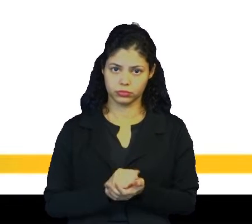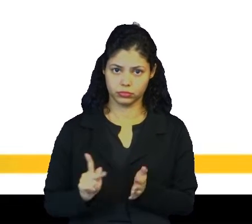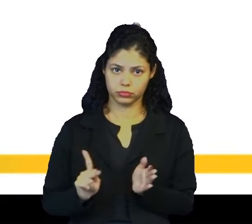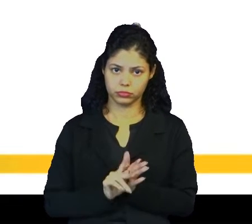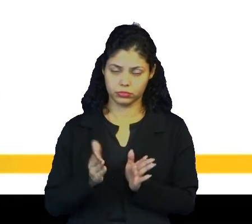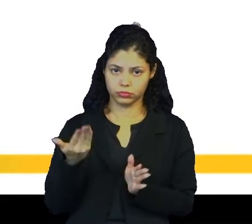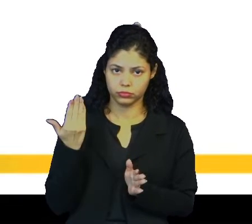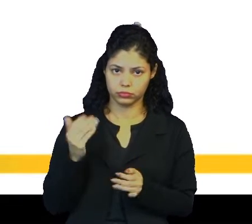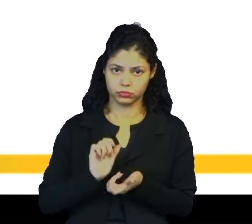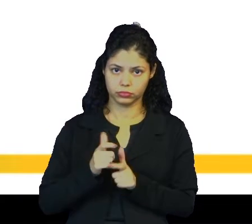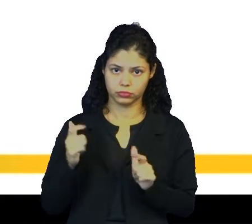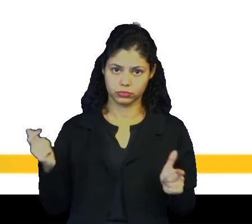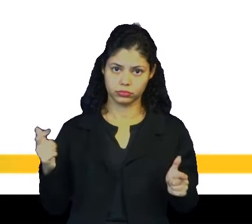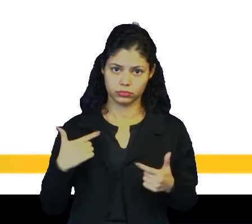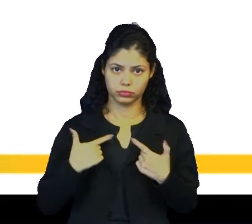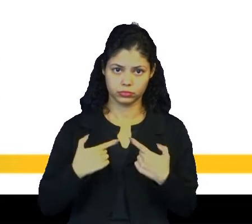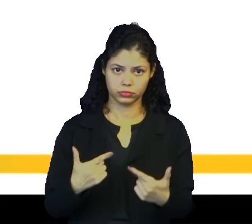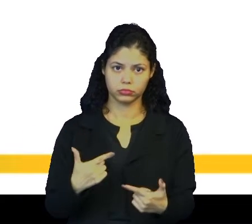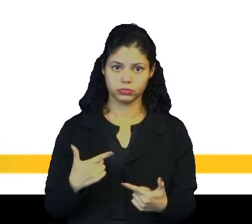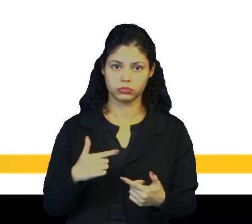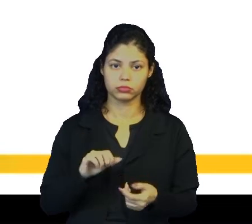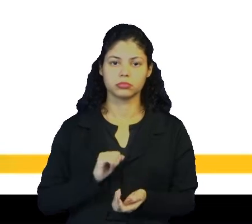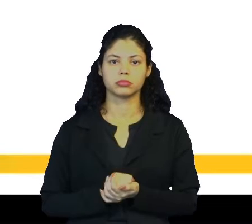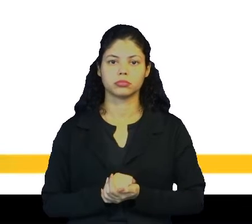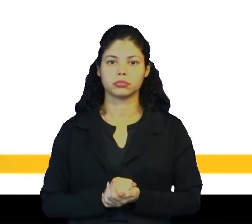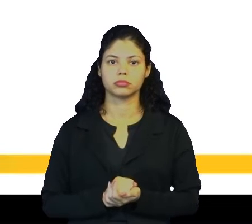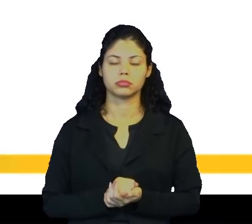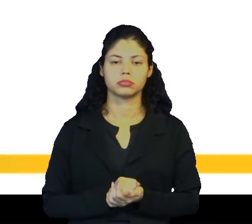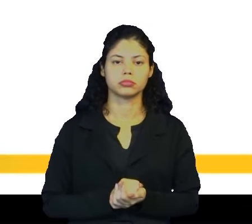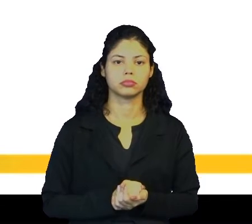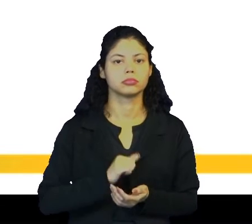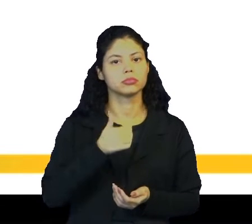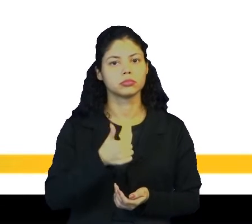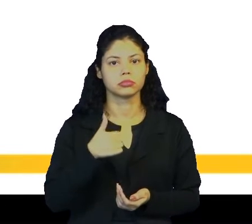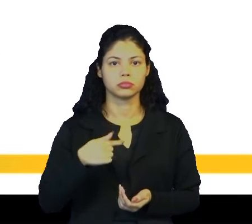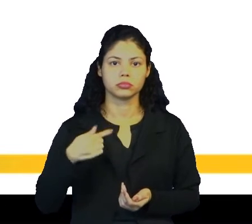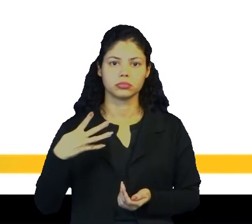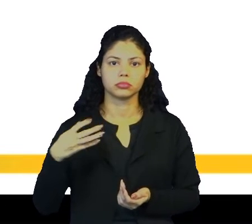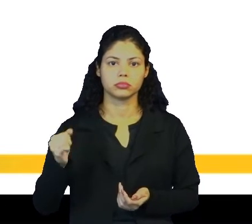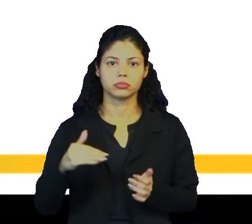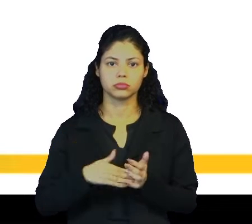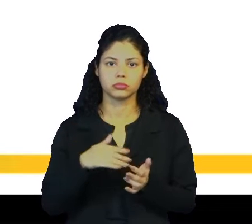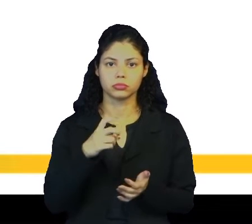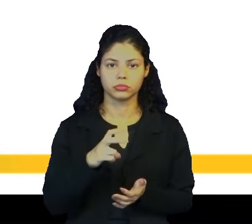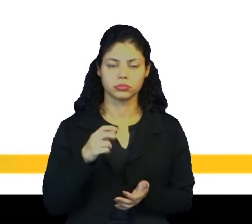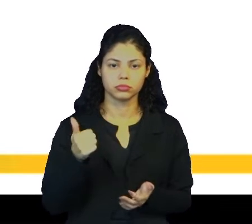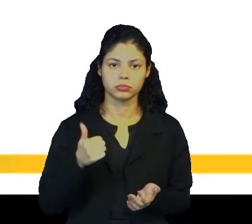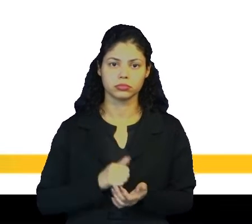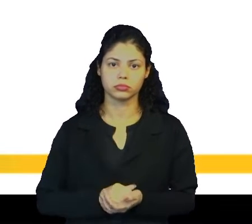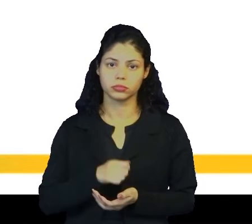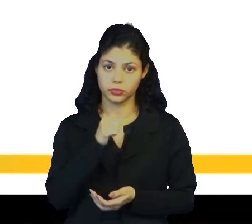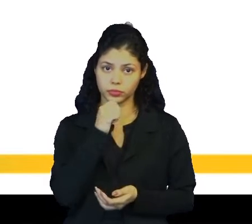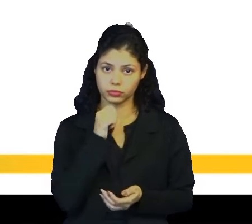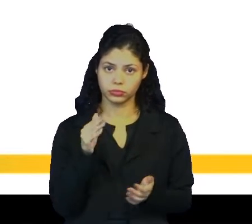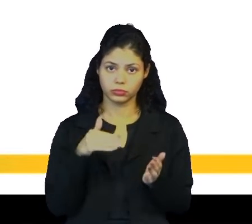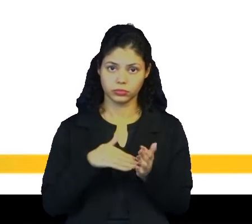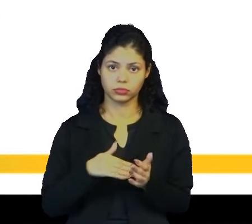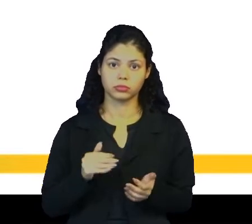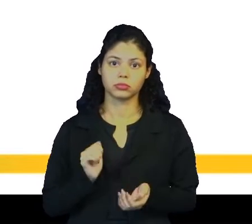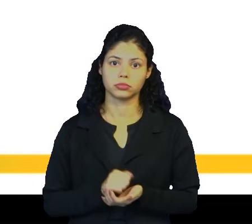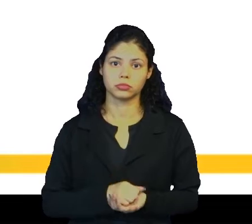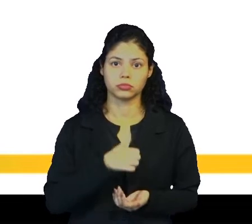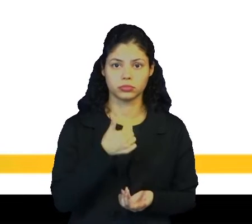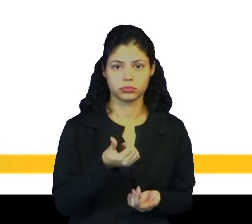desde a eclosão da Guerra Civil Inglesa, 1642 a 1651, até a Revolução Gloriosa,